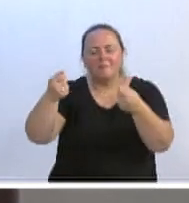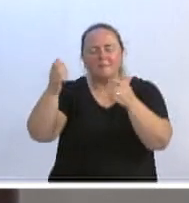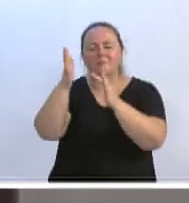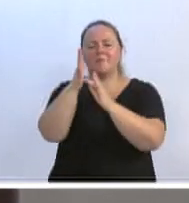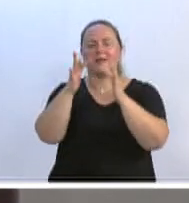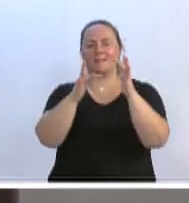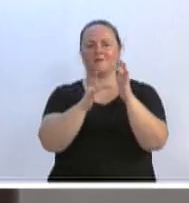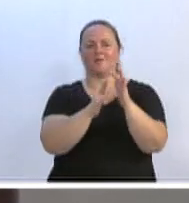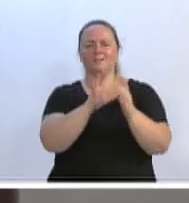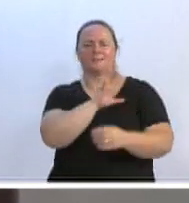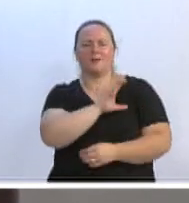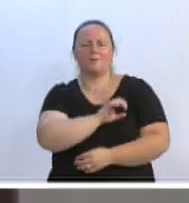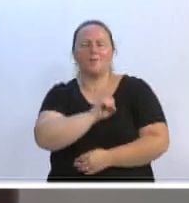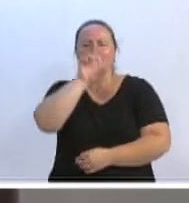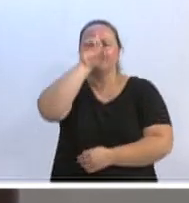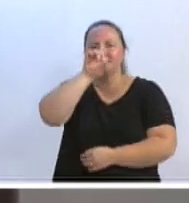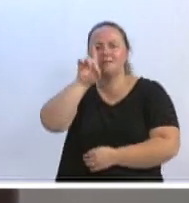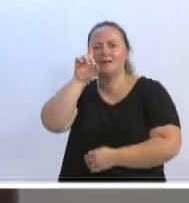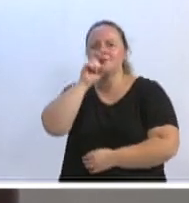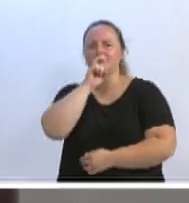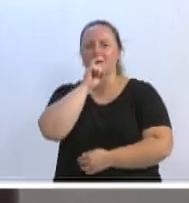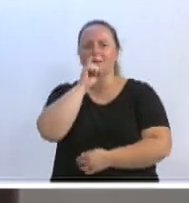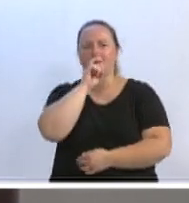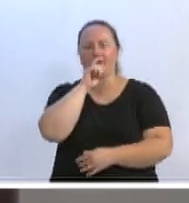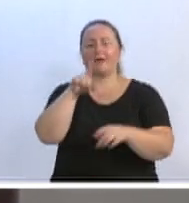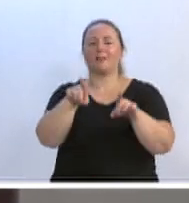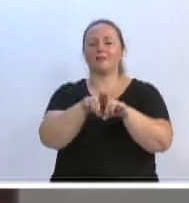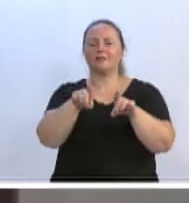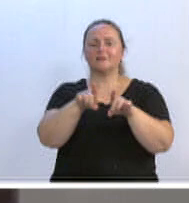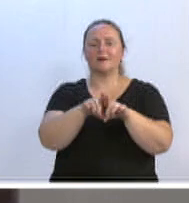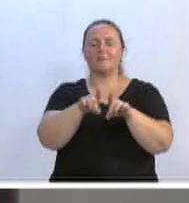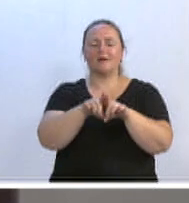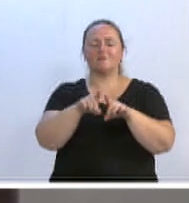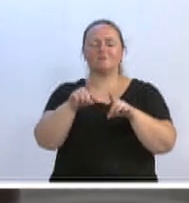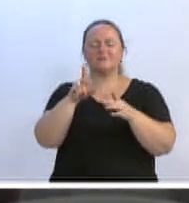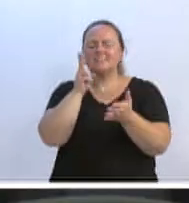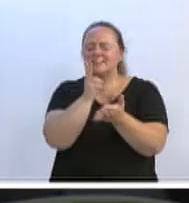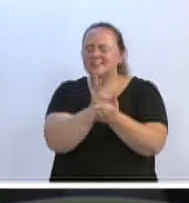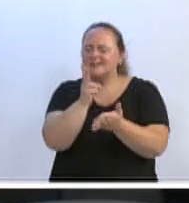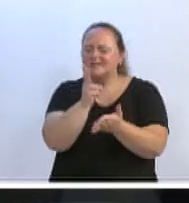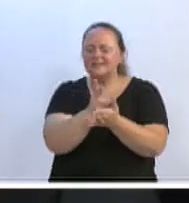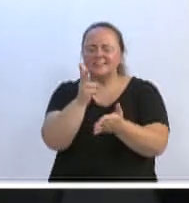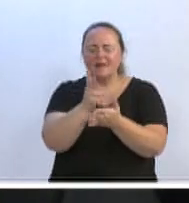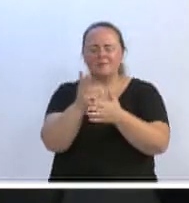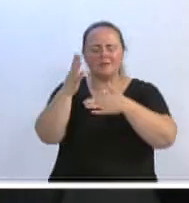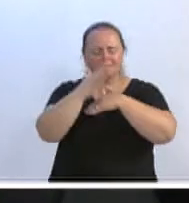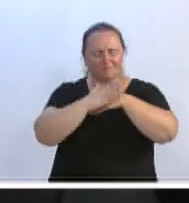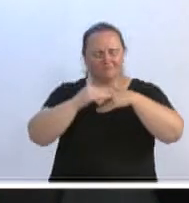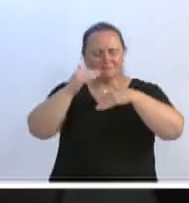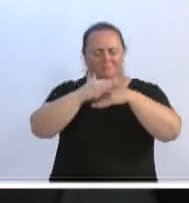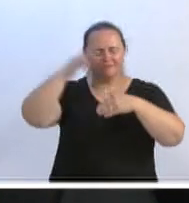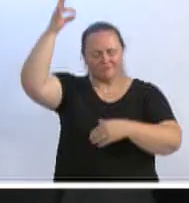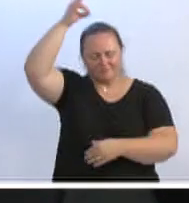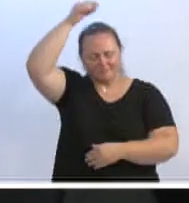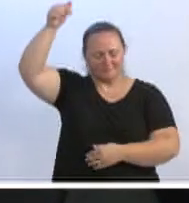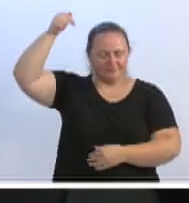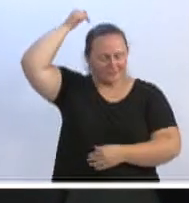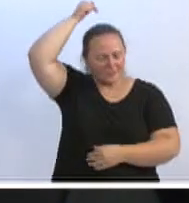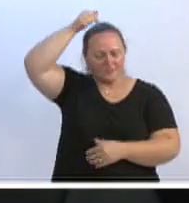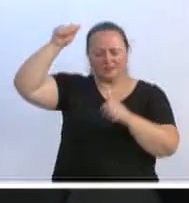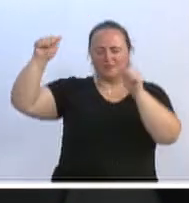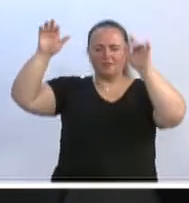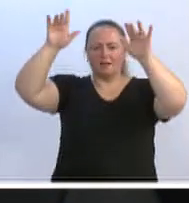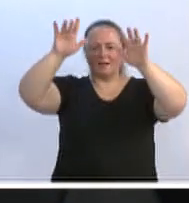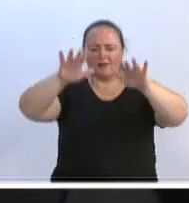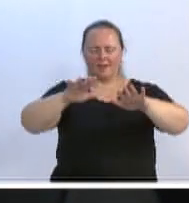o amor de Deus e Pai, e as doces e santas ternas consolações do Espírito Santo do Senhor, repouse, ó Pai, sobre